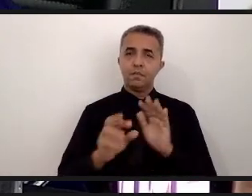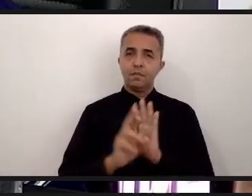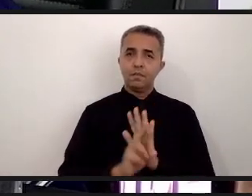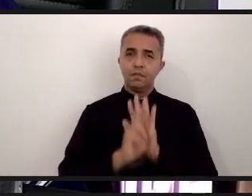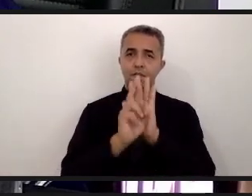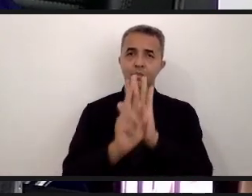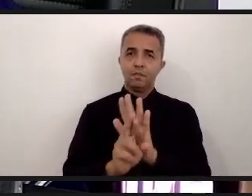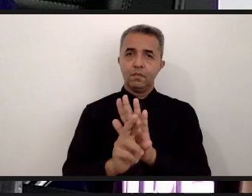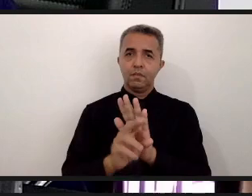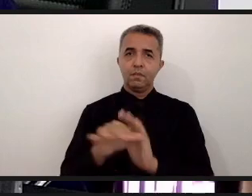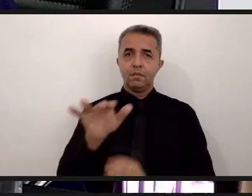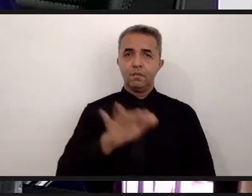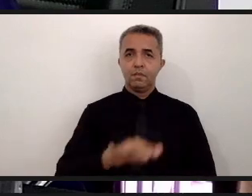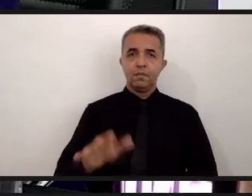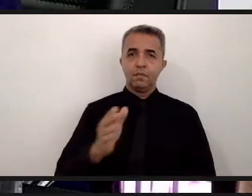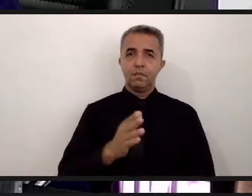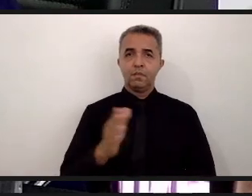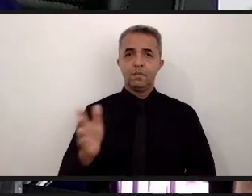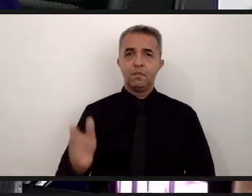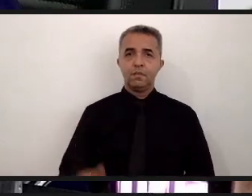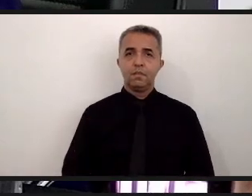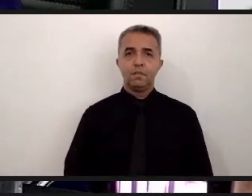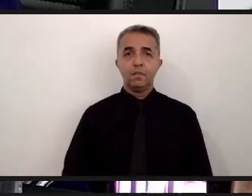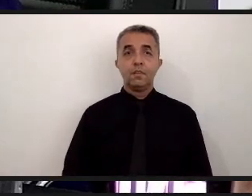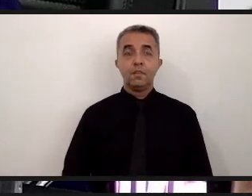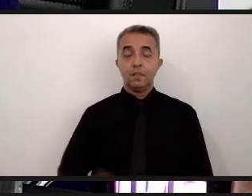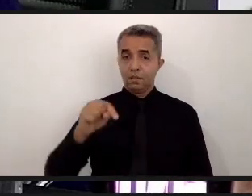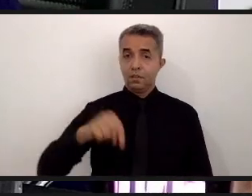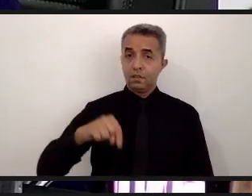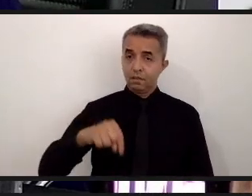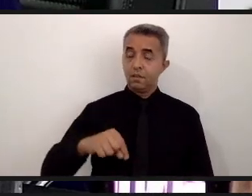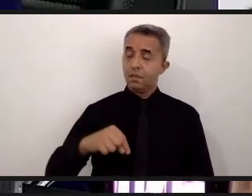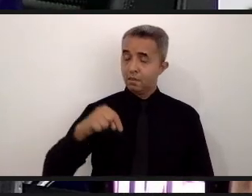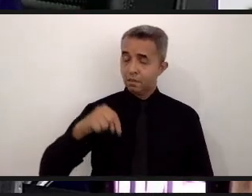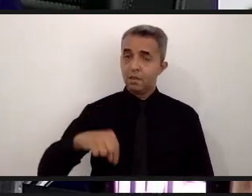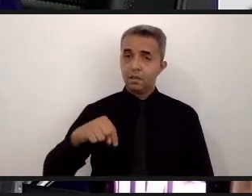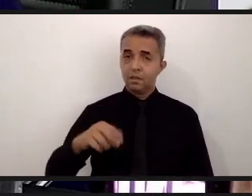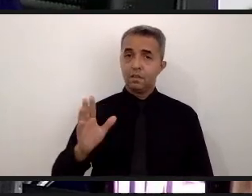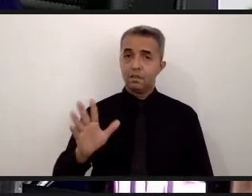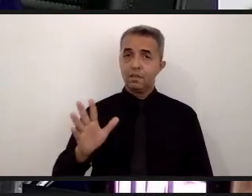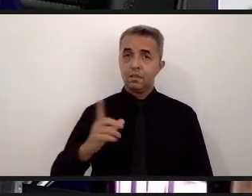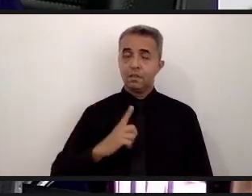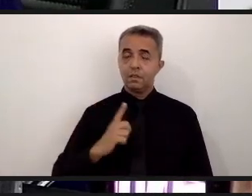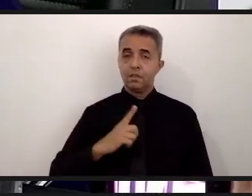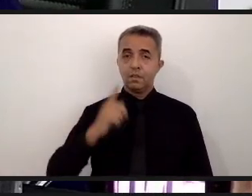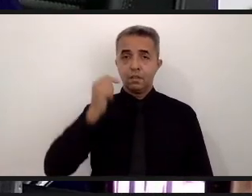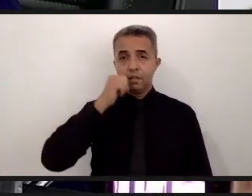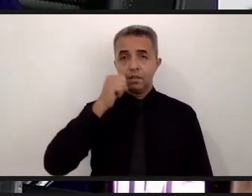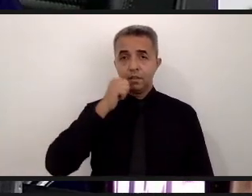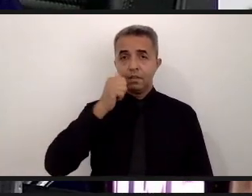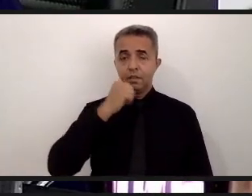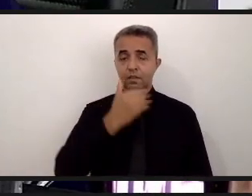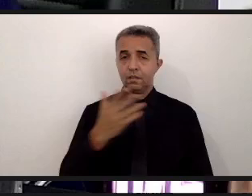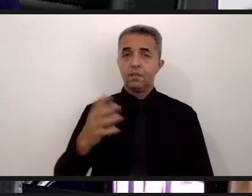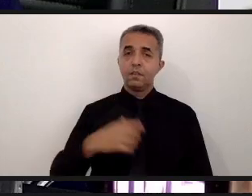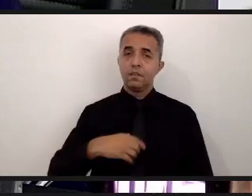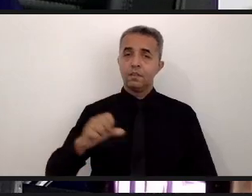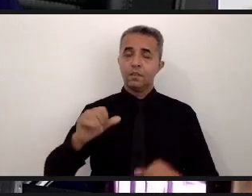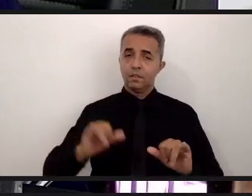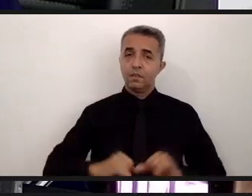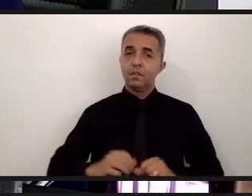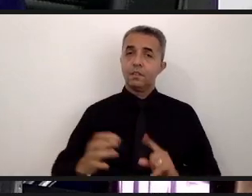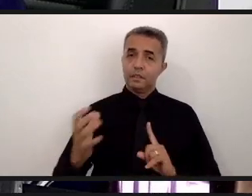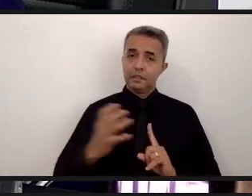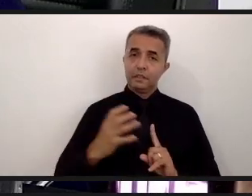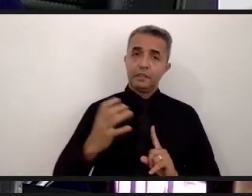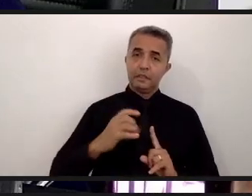nos parlamentos. Eu já acompanhei assédio aqui dentro. Você sabe que aqui são 3 mulheres que foram eleitas dentro de Cuiabá. E eu já acompanhei assédio